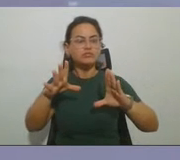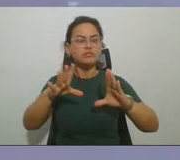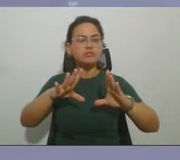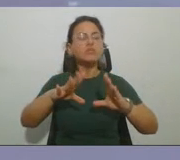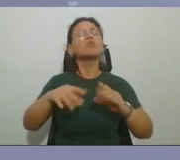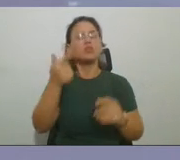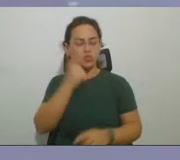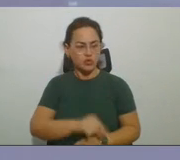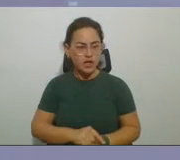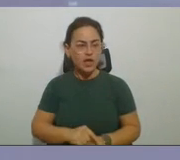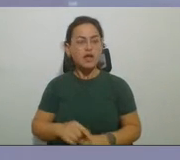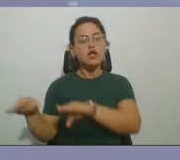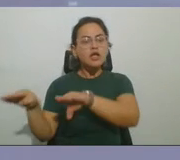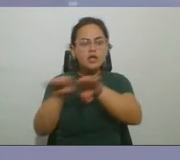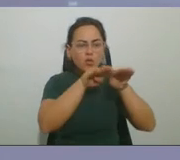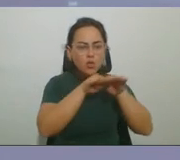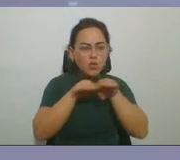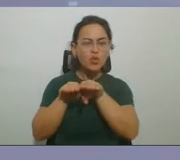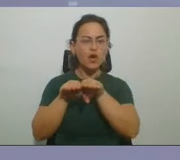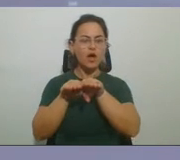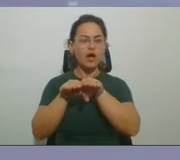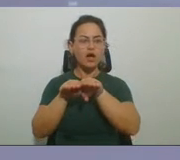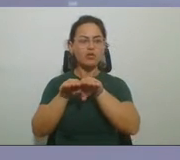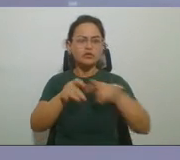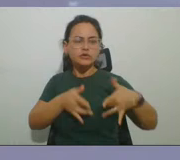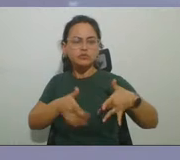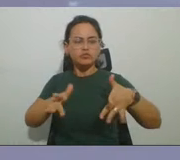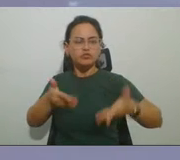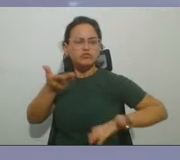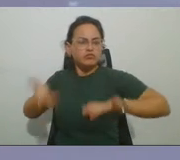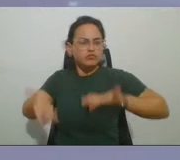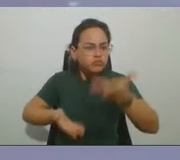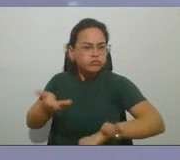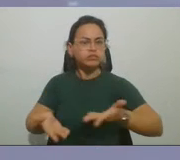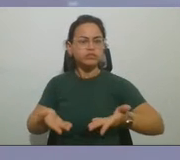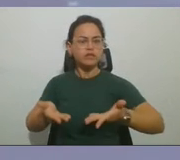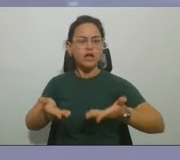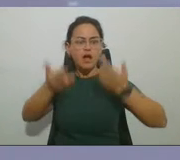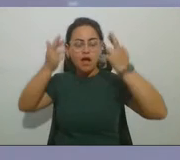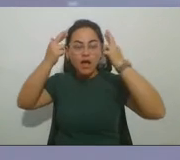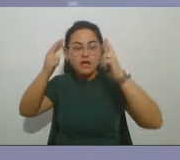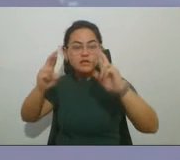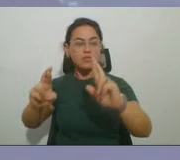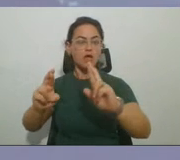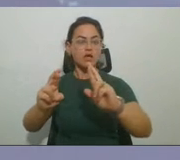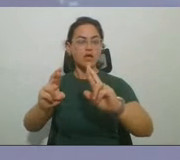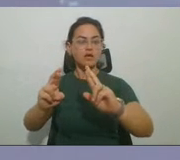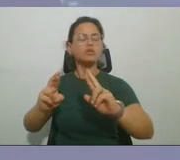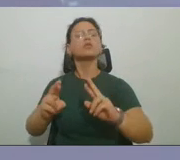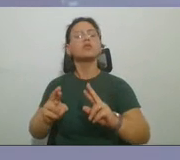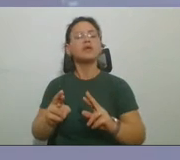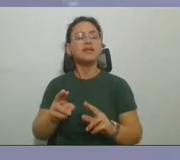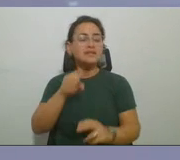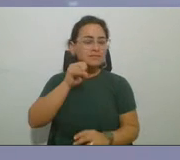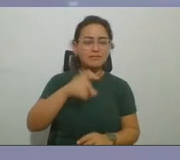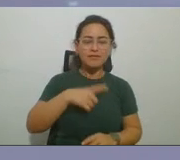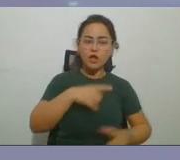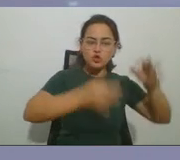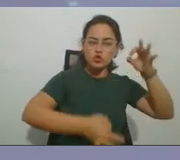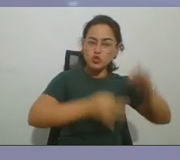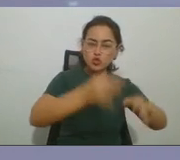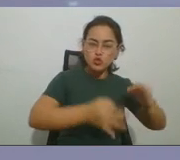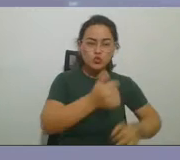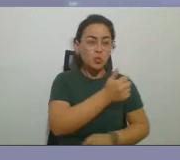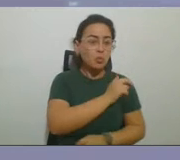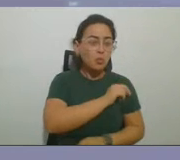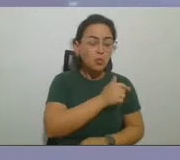igualitárias, mais solidárias e respeitosas, nas quais a injustiça social e a destruição